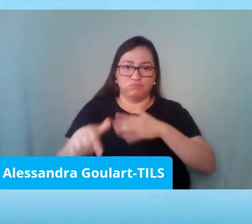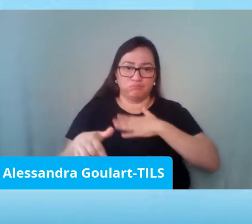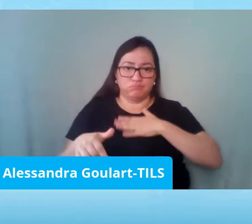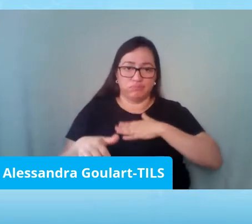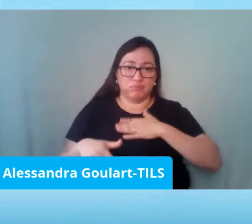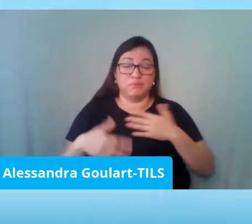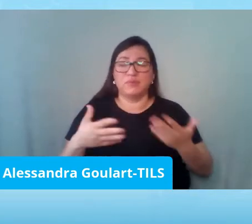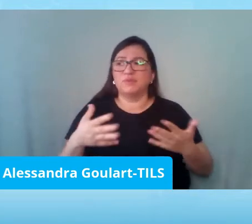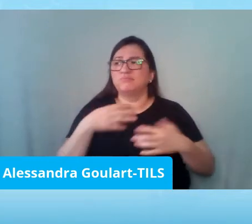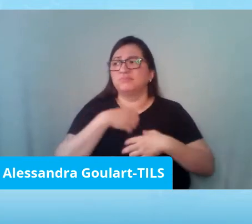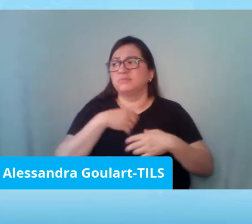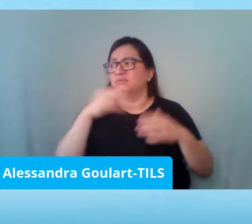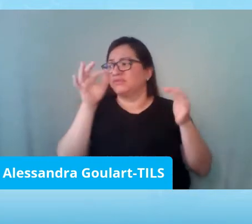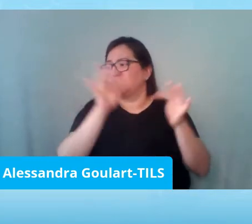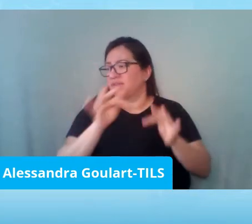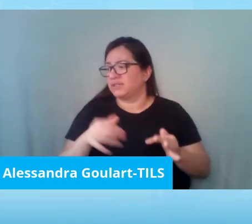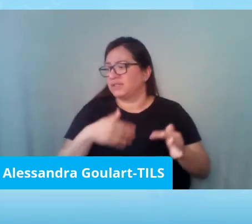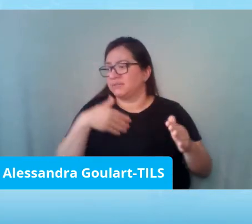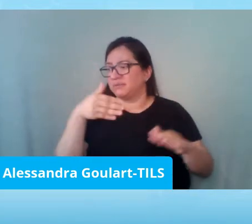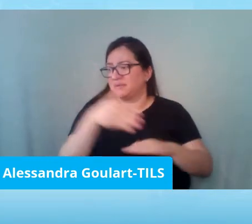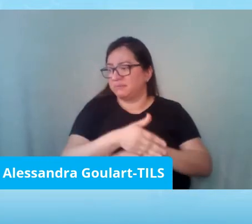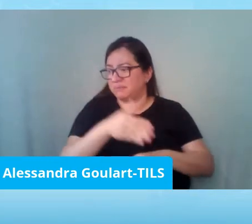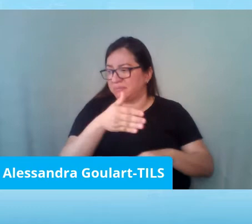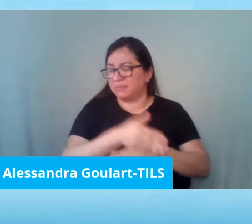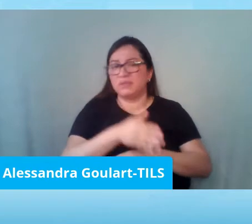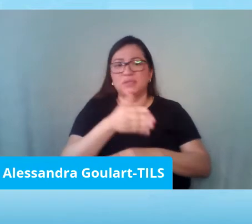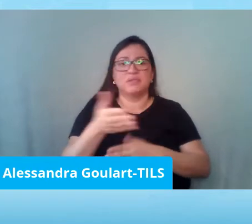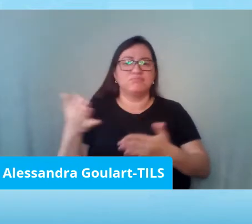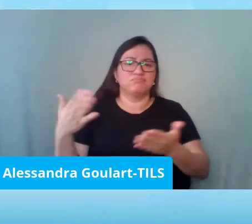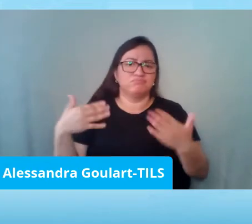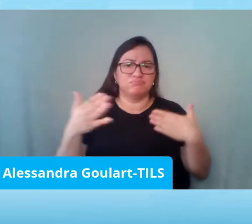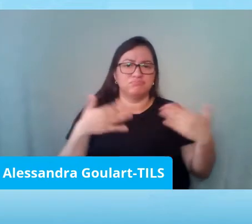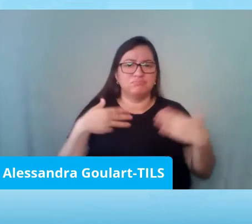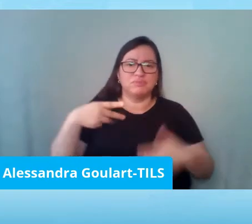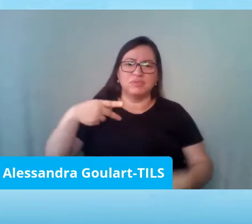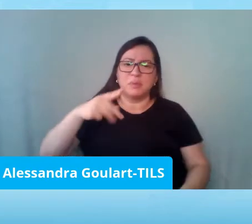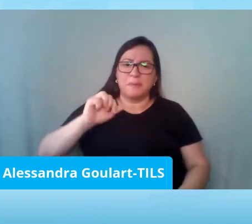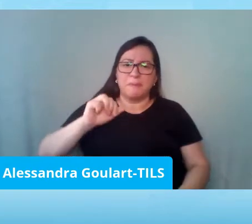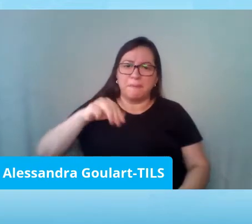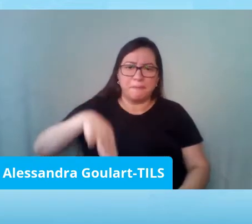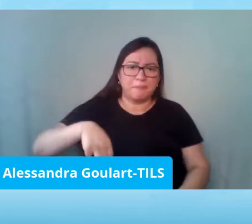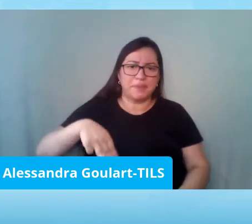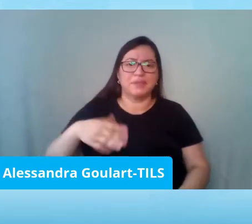estar participando deste PIN Debates, que ele vem para